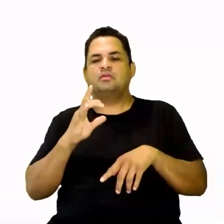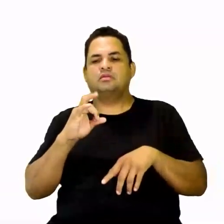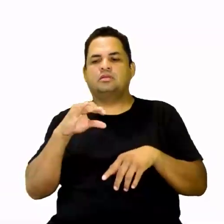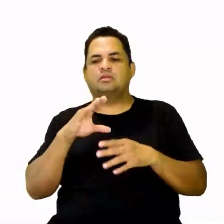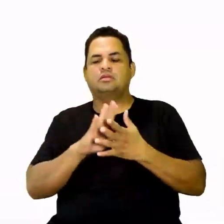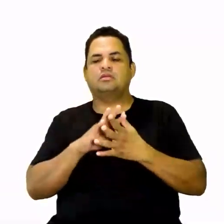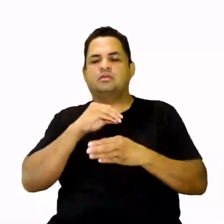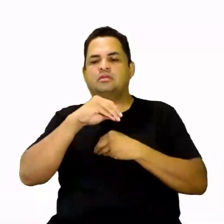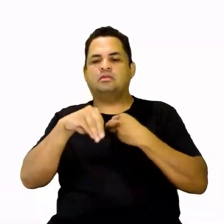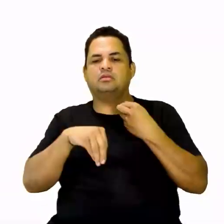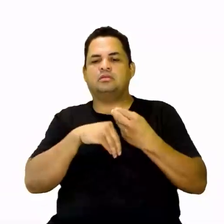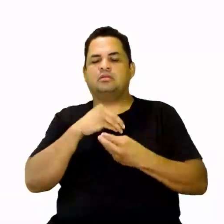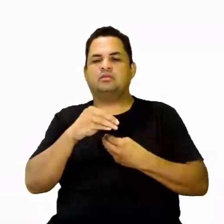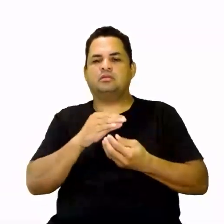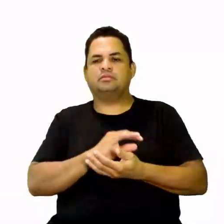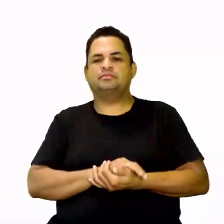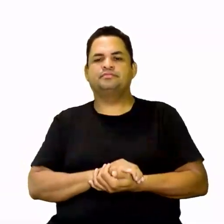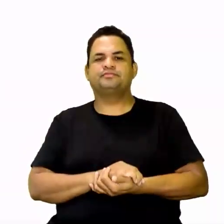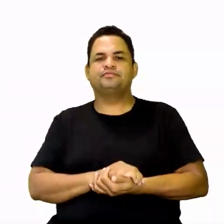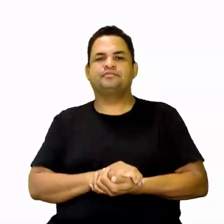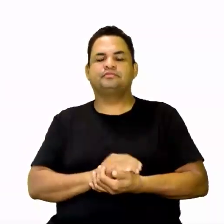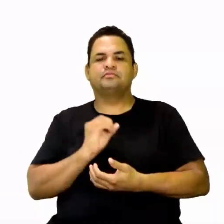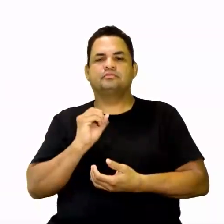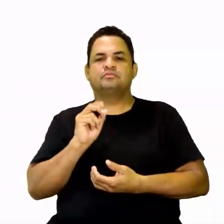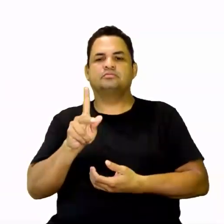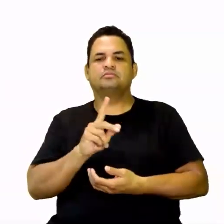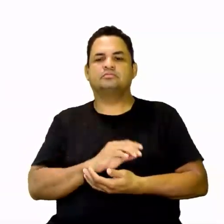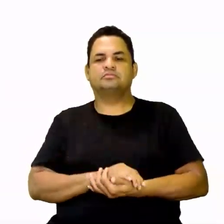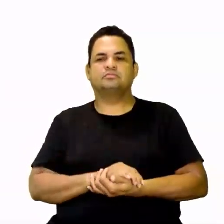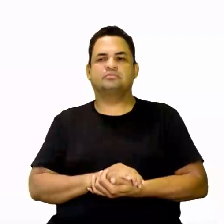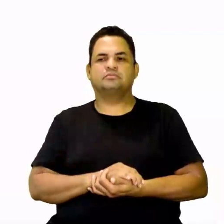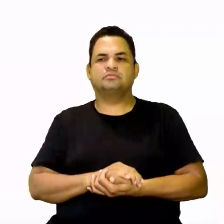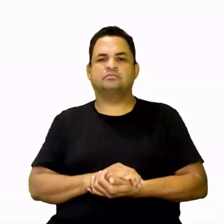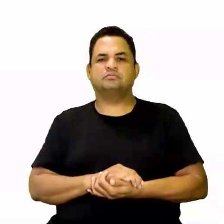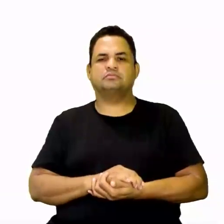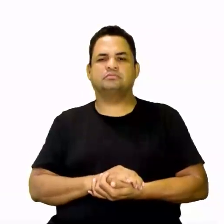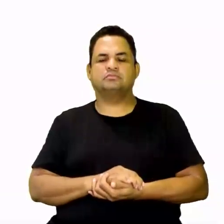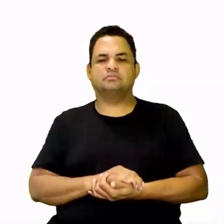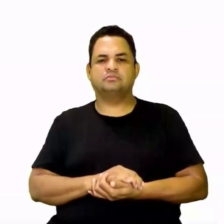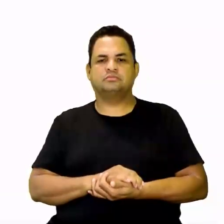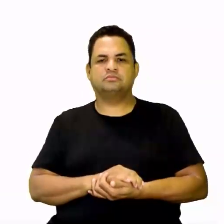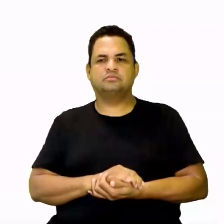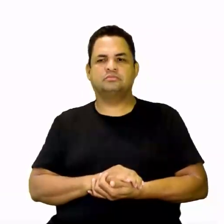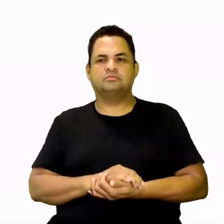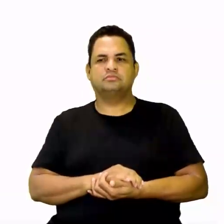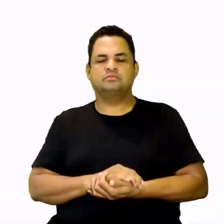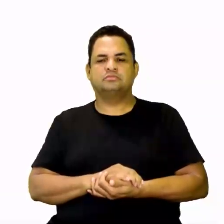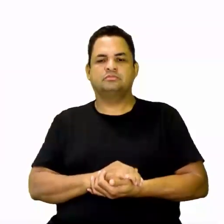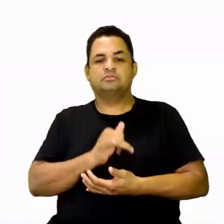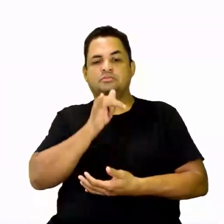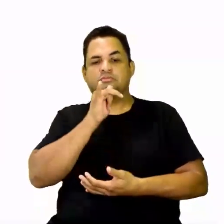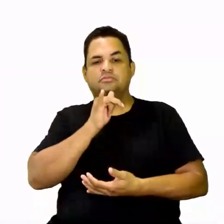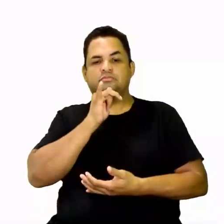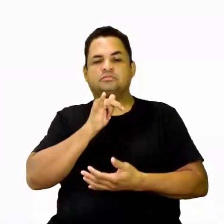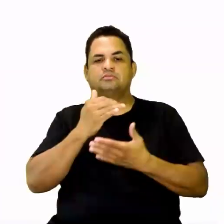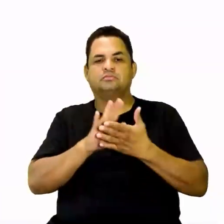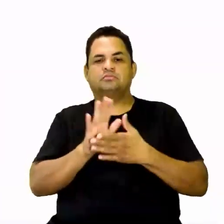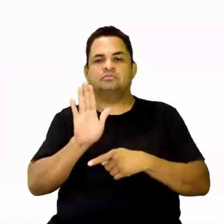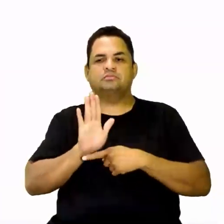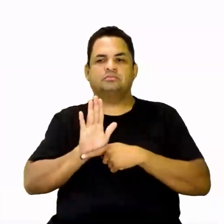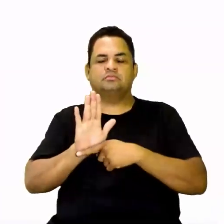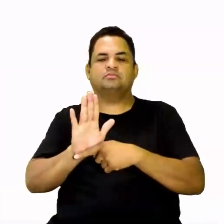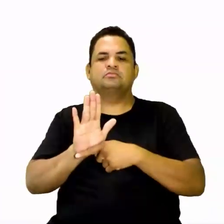mistura heterogênea. Ok? Então, esses exemplos ajudam a